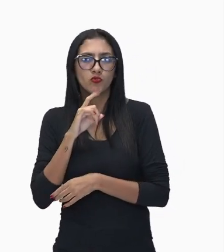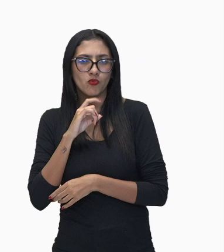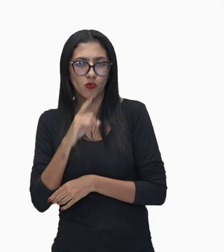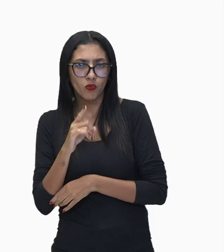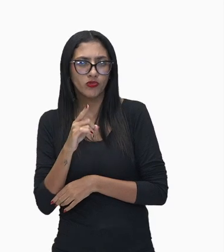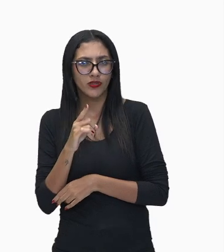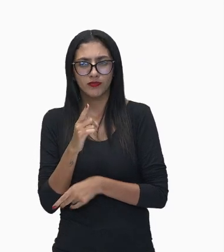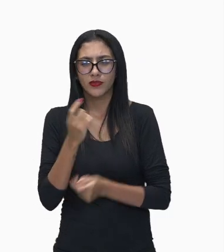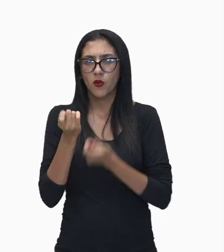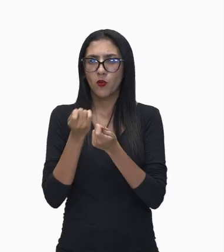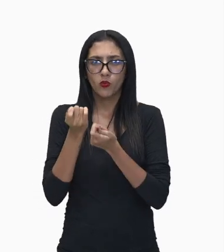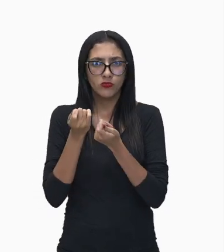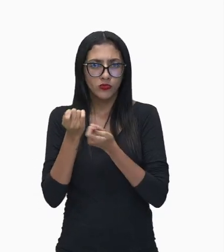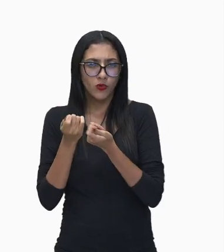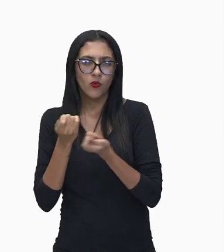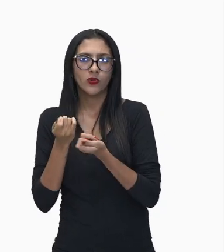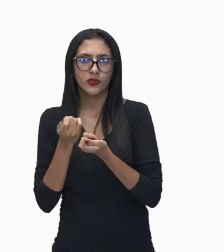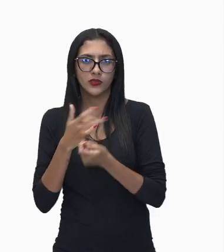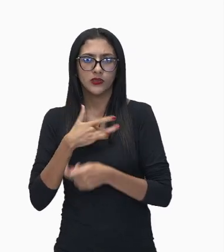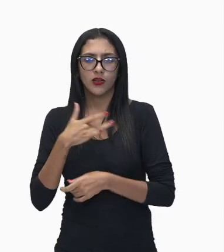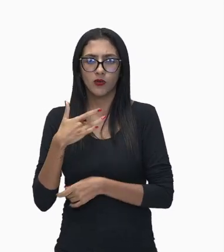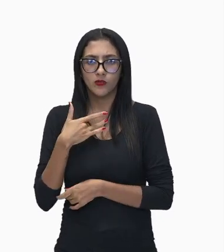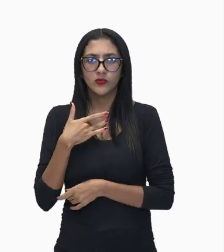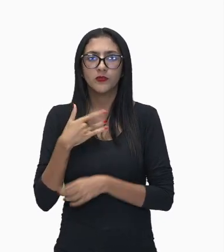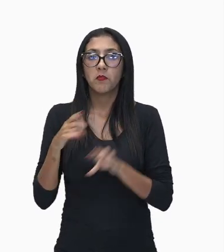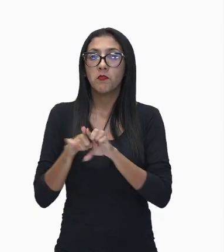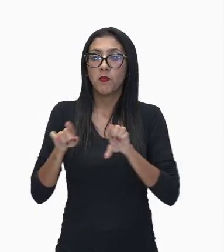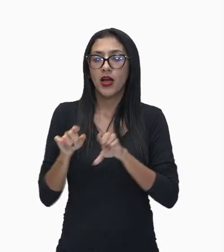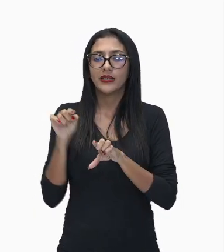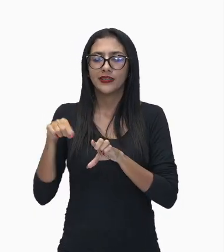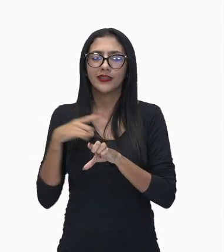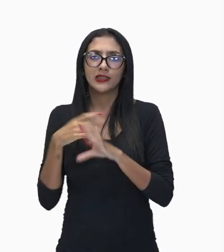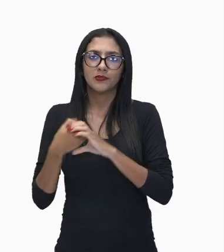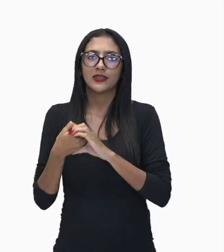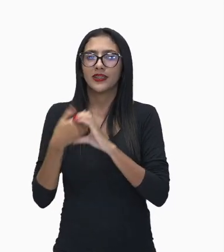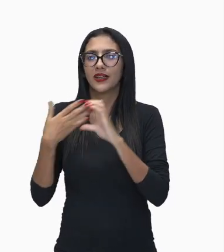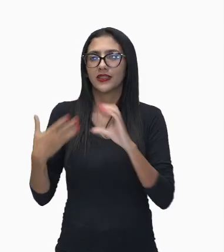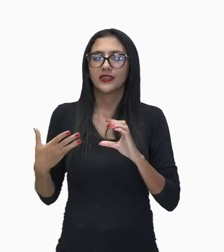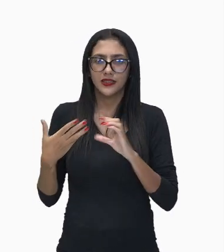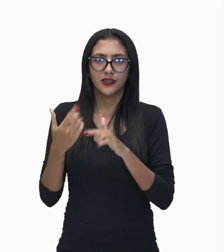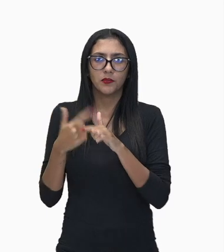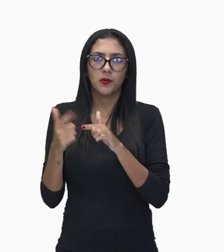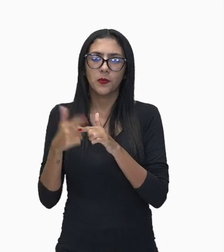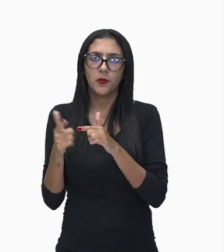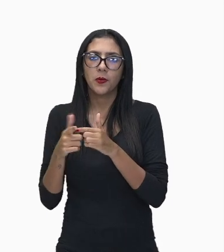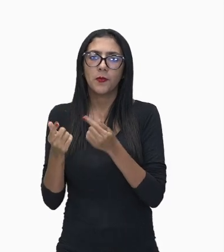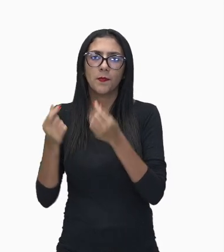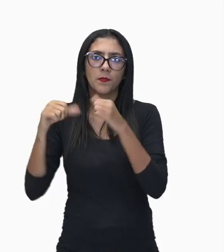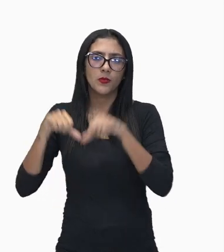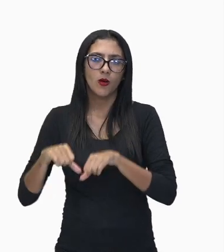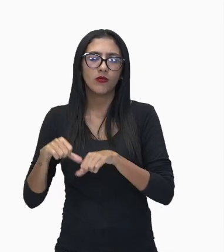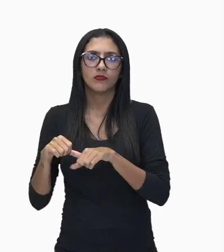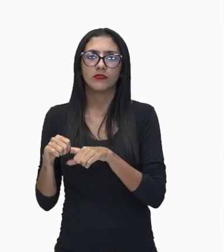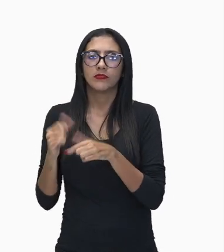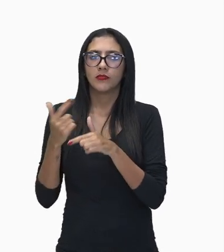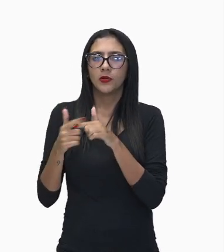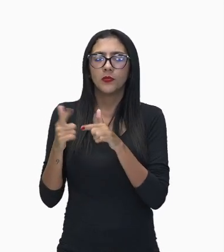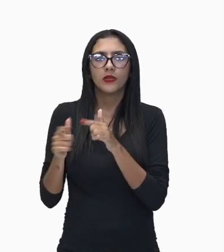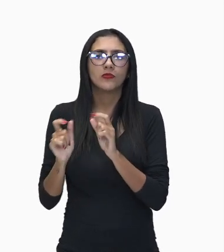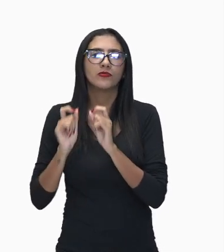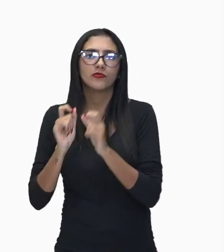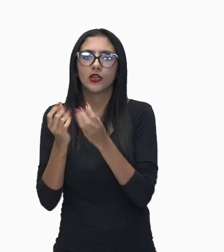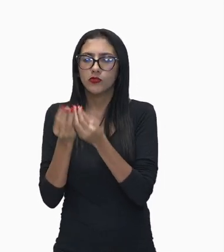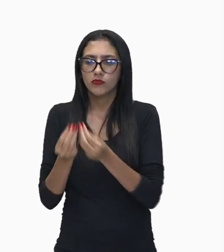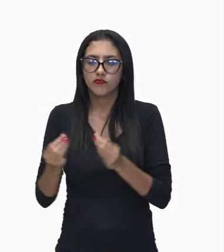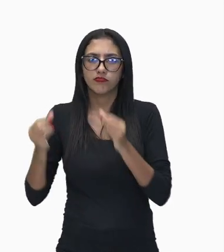doença crônica, né, só que nesse caso ela tem essa característica de haver essa deterioração de tecidos,